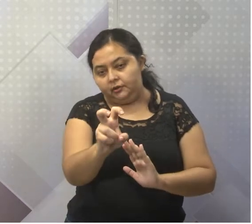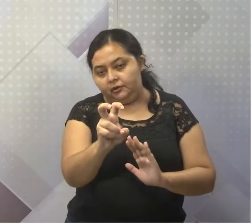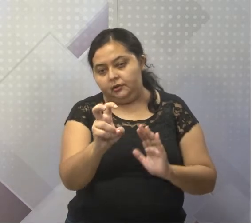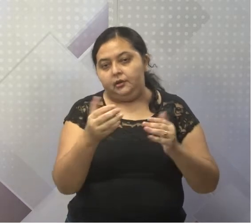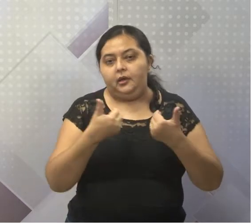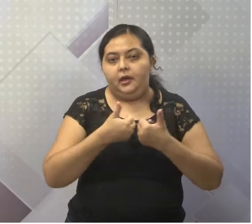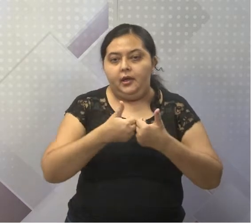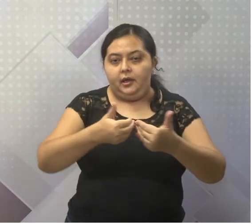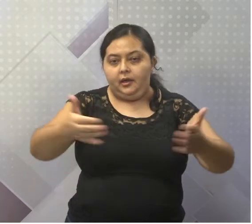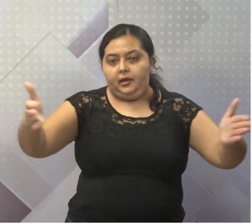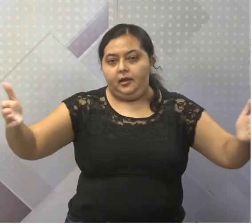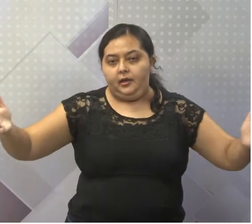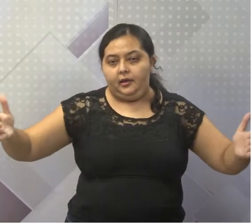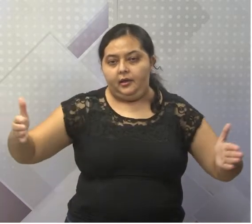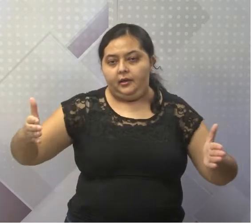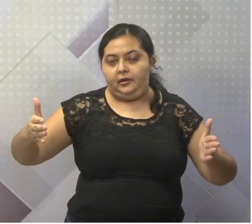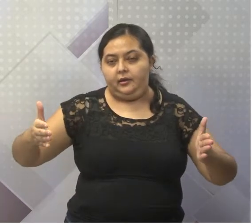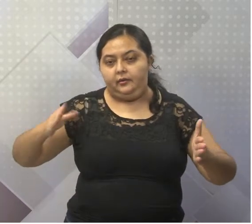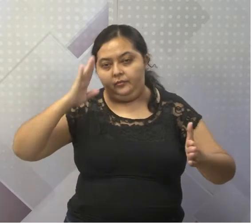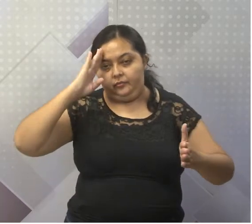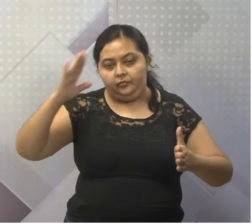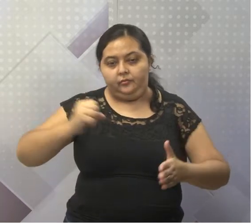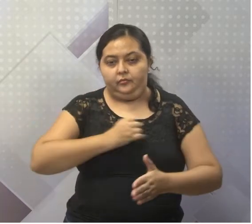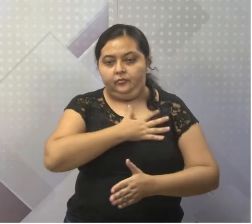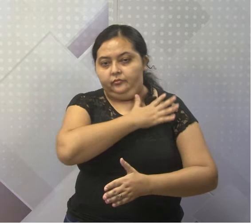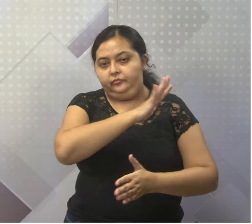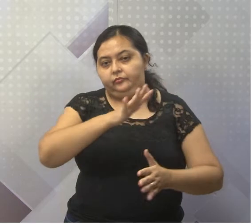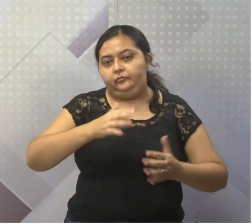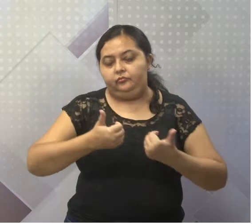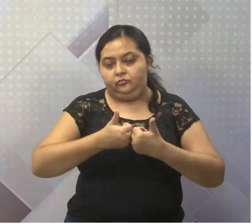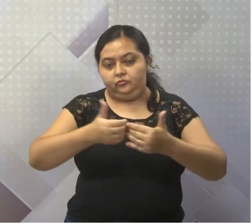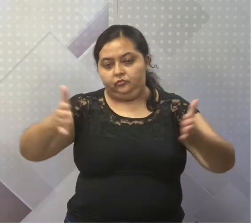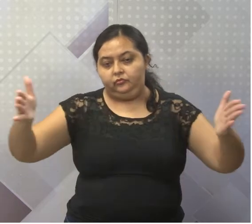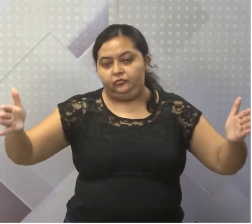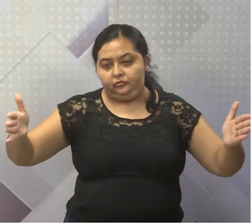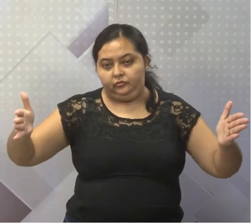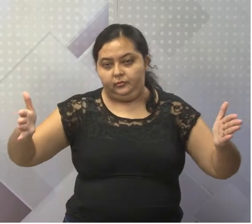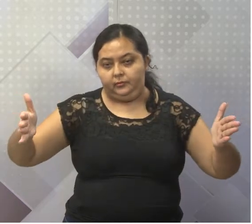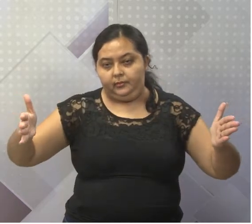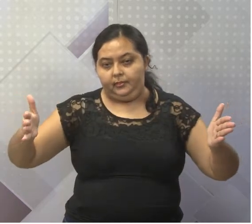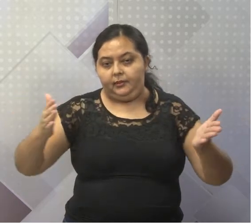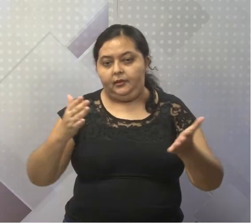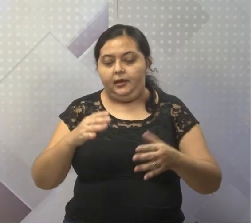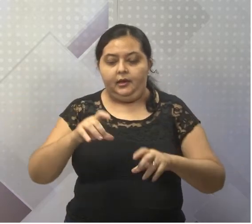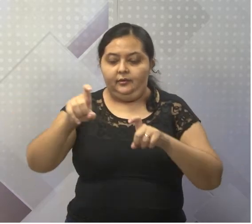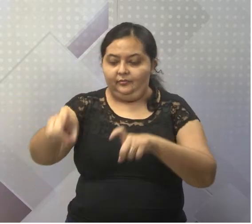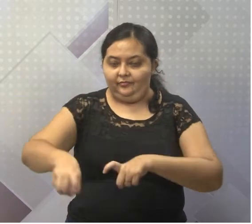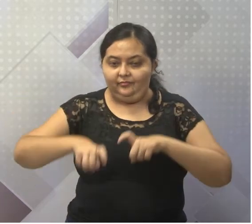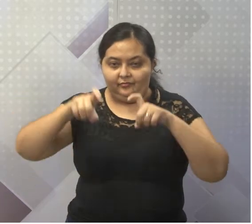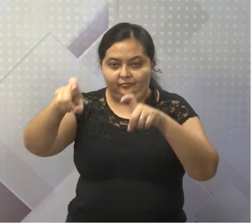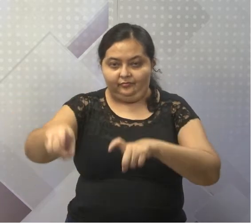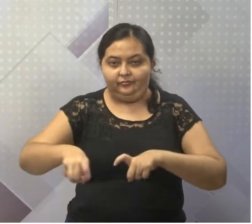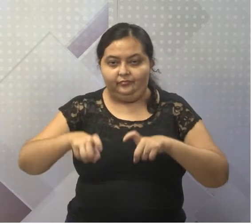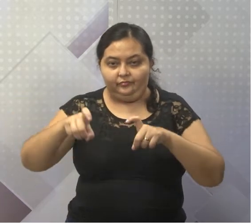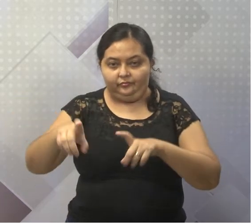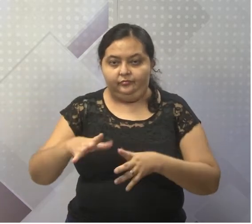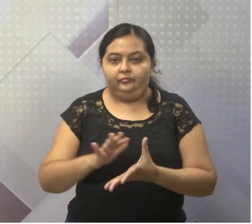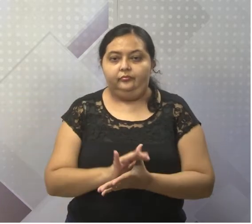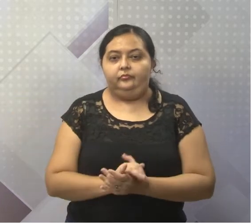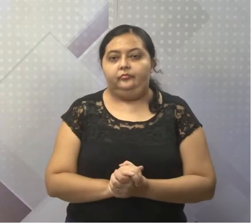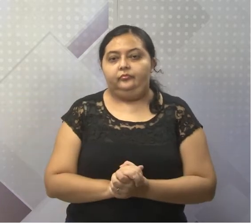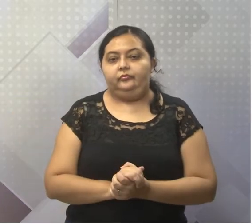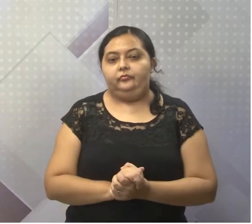com as tropas de milanesa as portas de Florença e depois de ter devastado a zona rural usando os